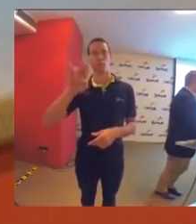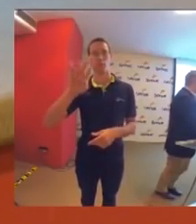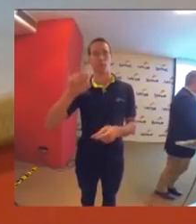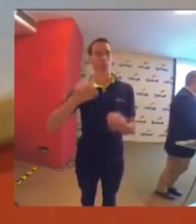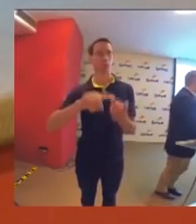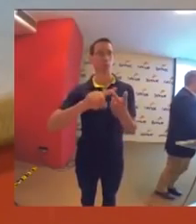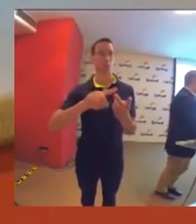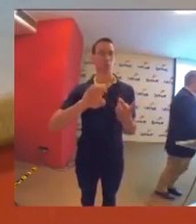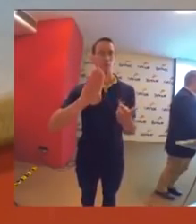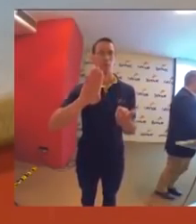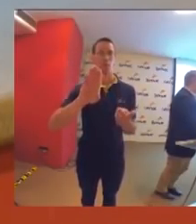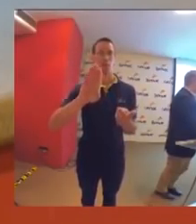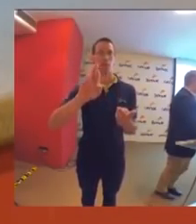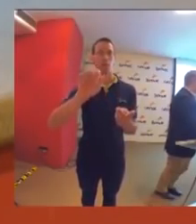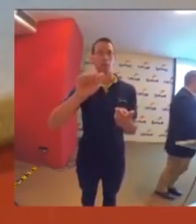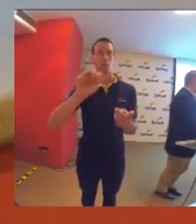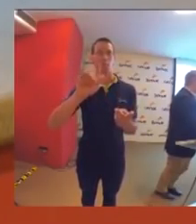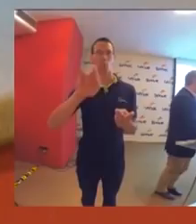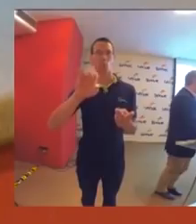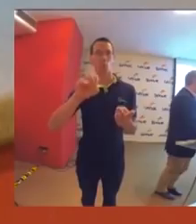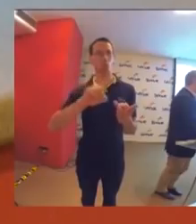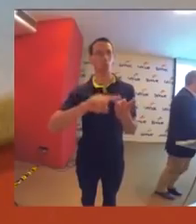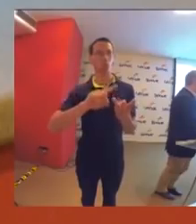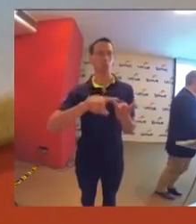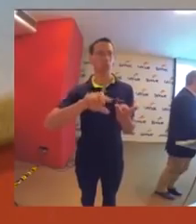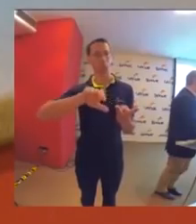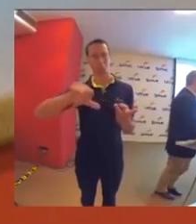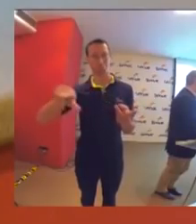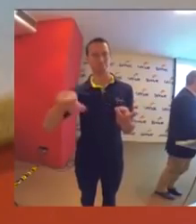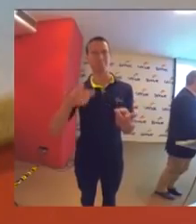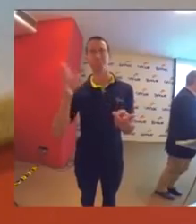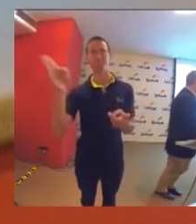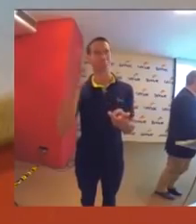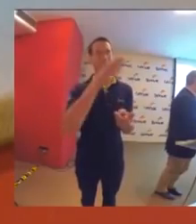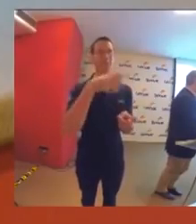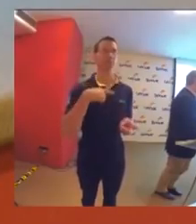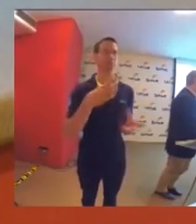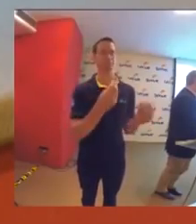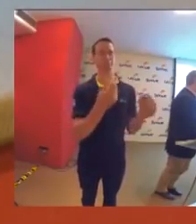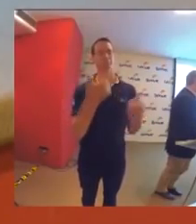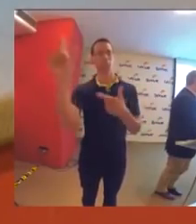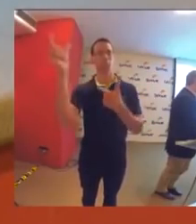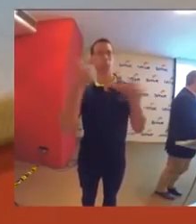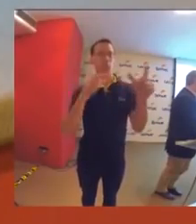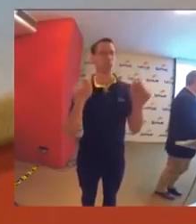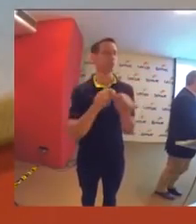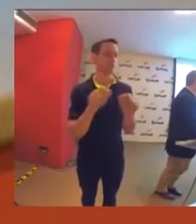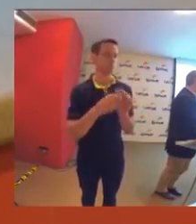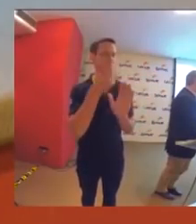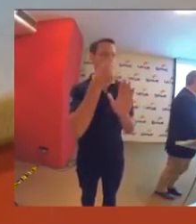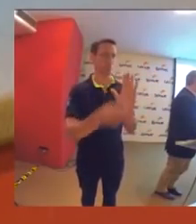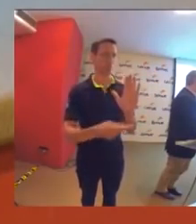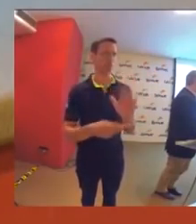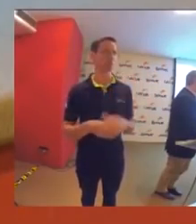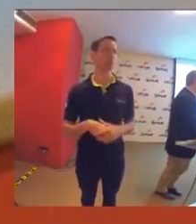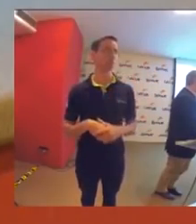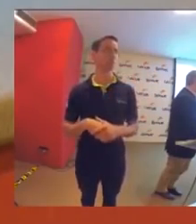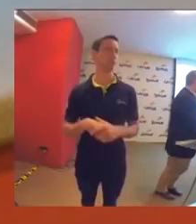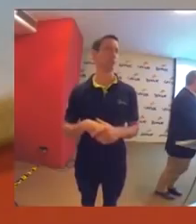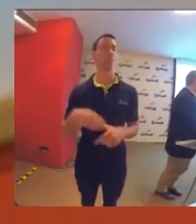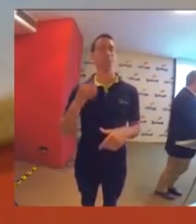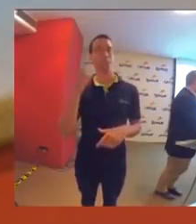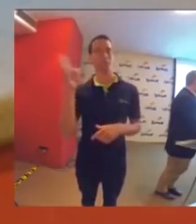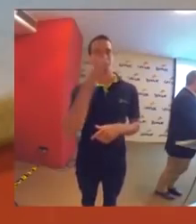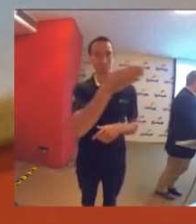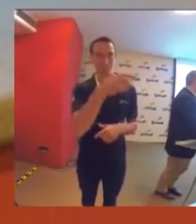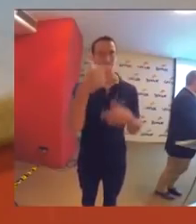quando hoje já tem muitas outras unidades fazendo esse trabalho, mas quando a gente vai até lá e a gente vê na